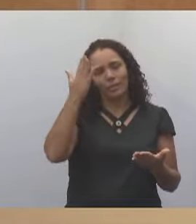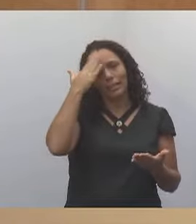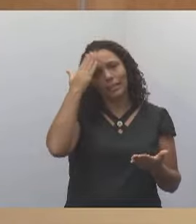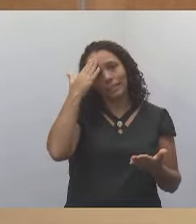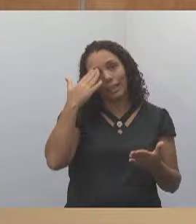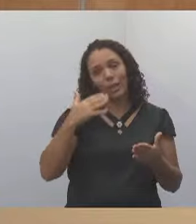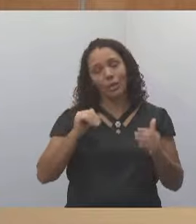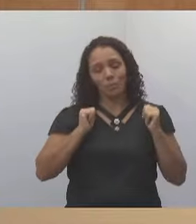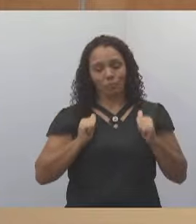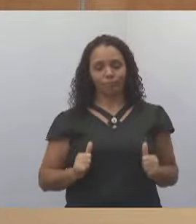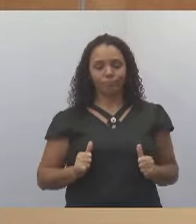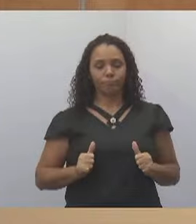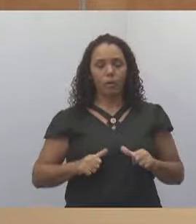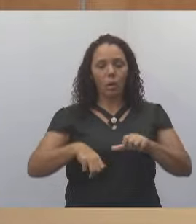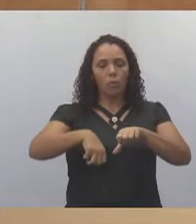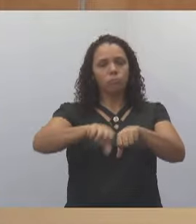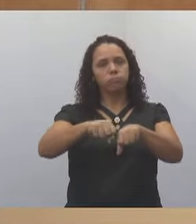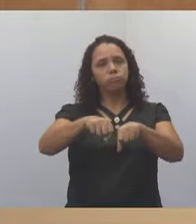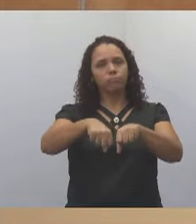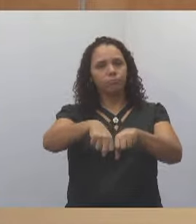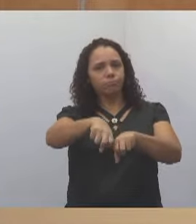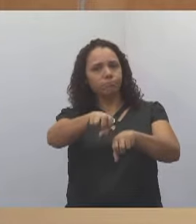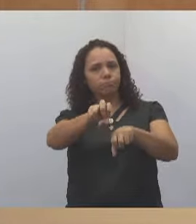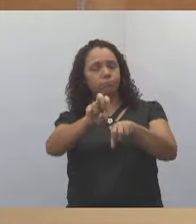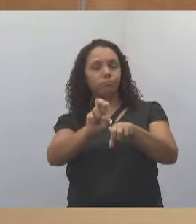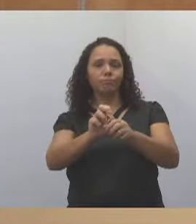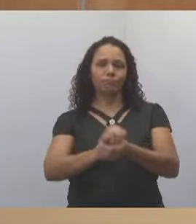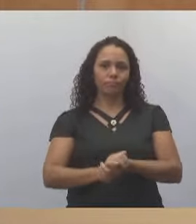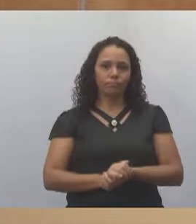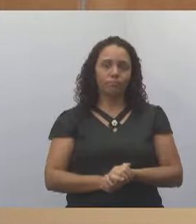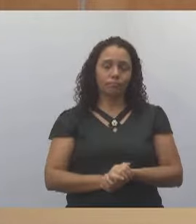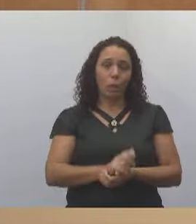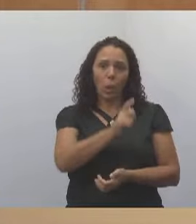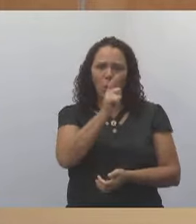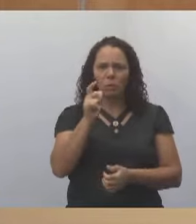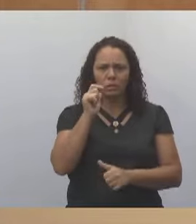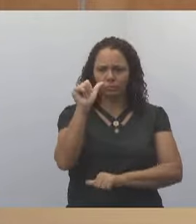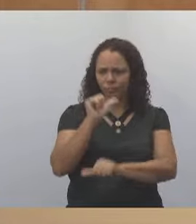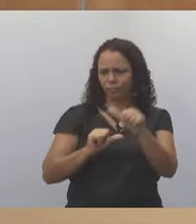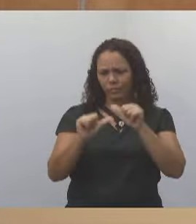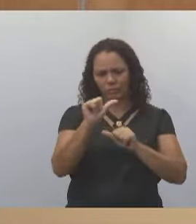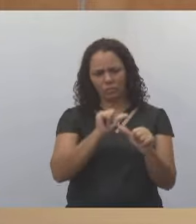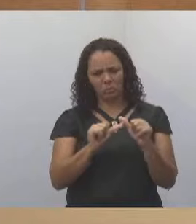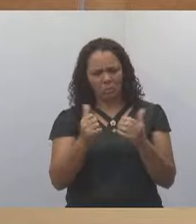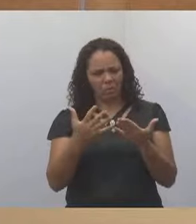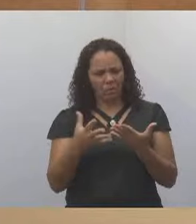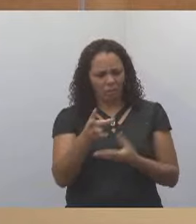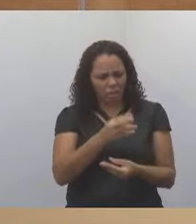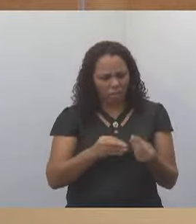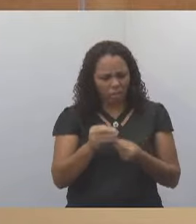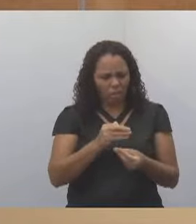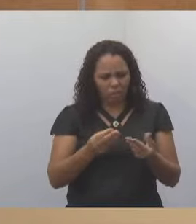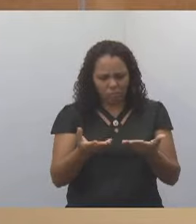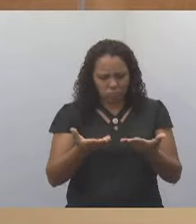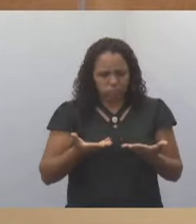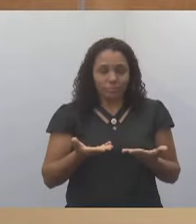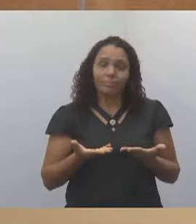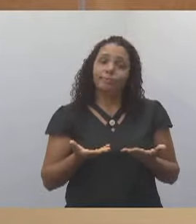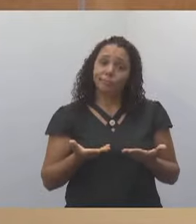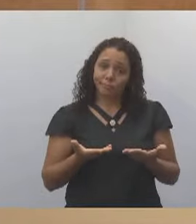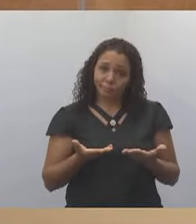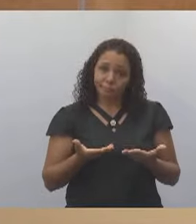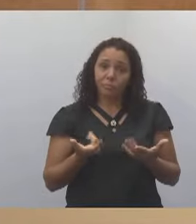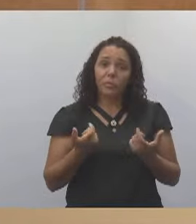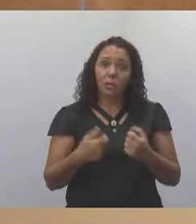eles empinando. O lanche chega todo trocado de lado, enfim. Eu sugiro a gente fazer um projeto